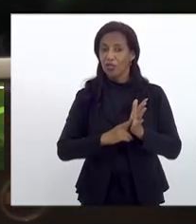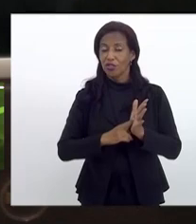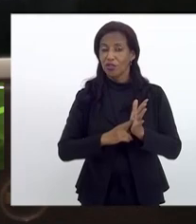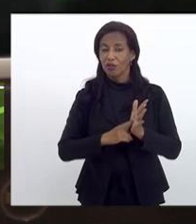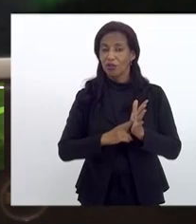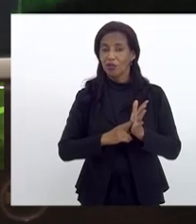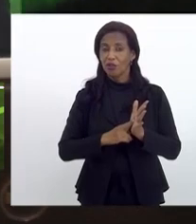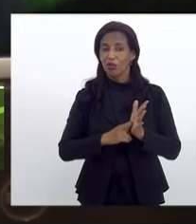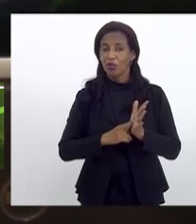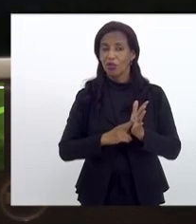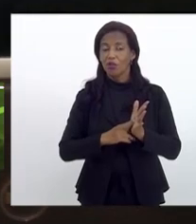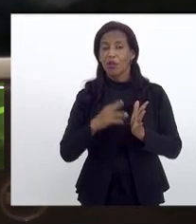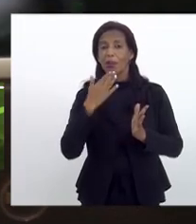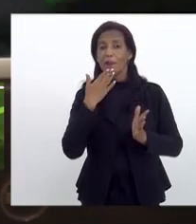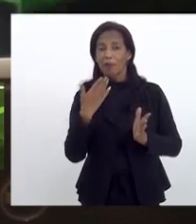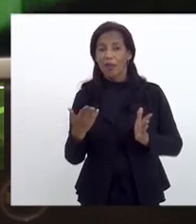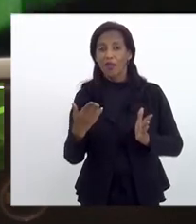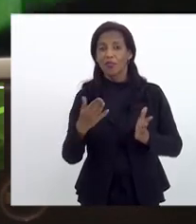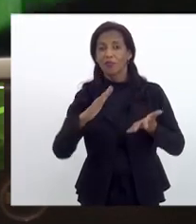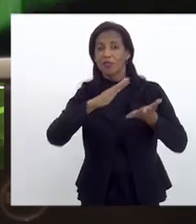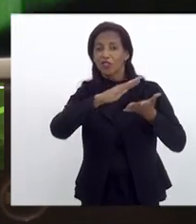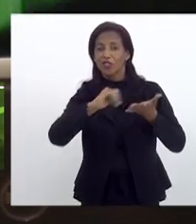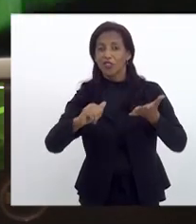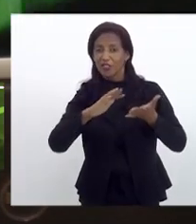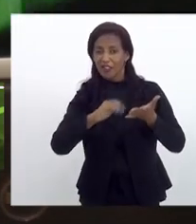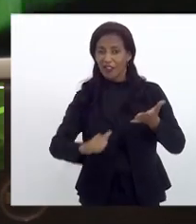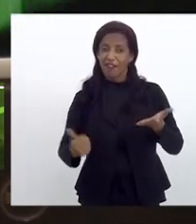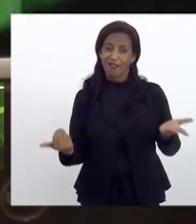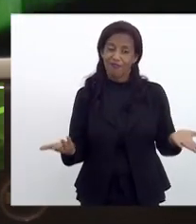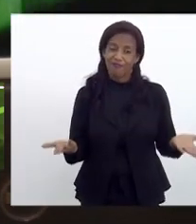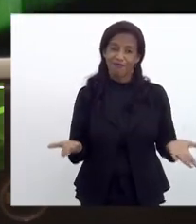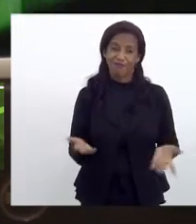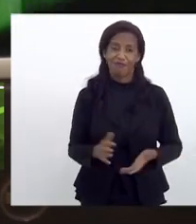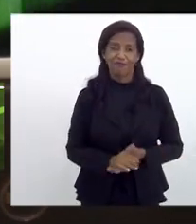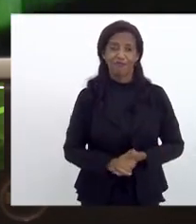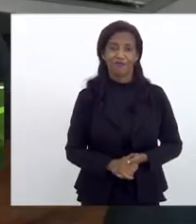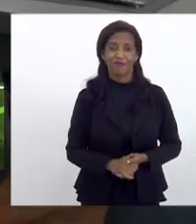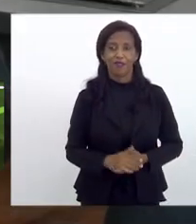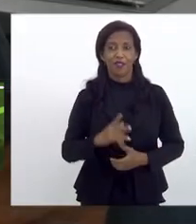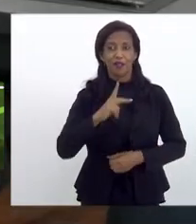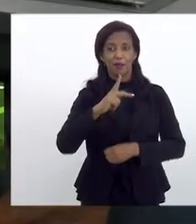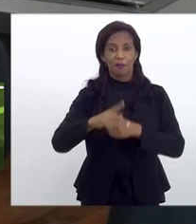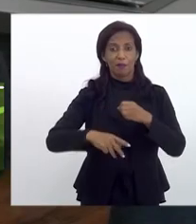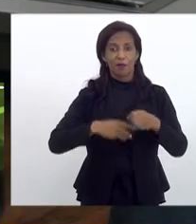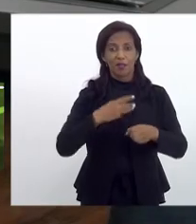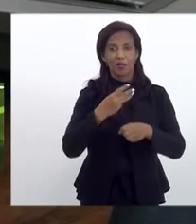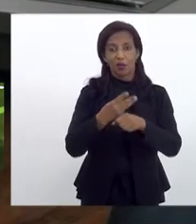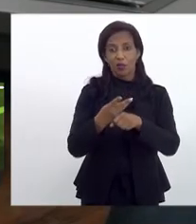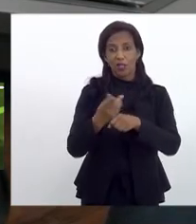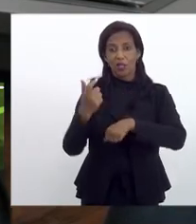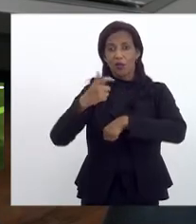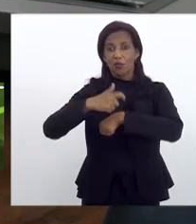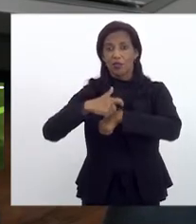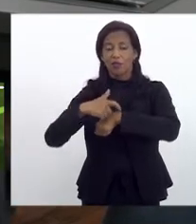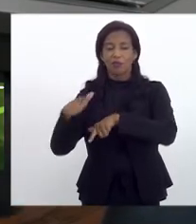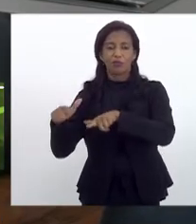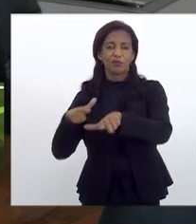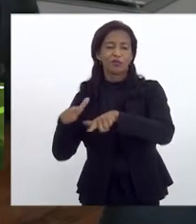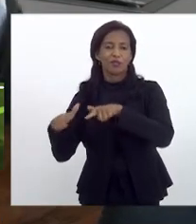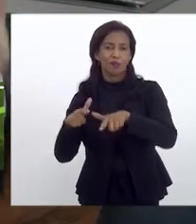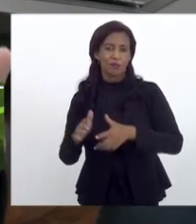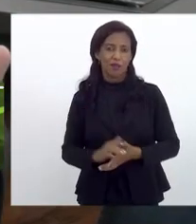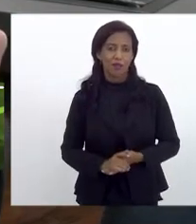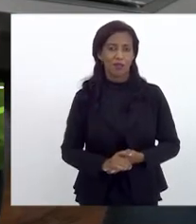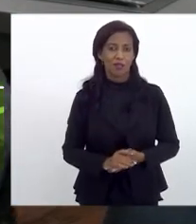suprimir Algumas vantagens Não é isso? Sim Mas o triênio Vinculado apenas Ao tempo de serviço É isso Se você